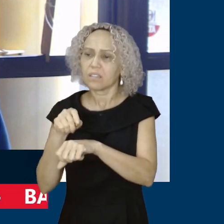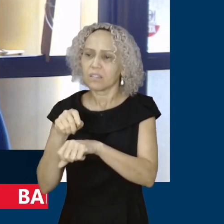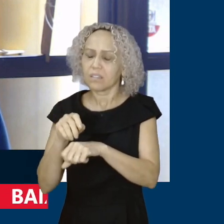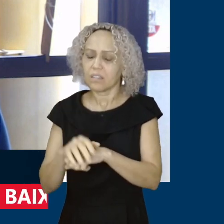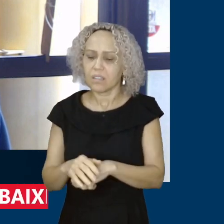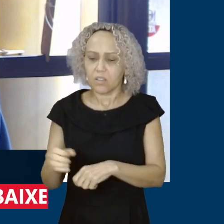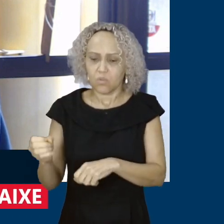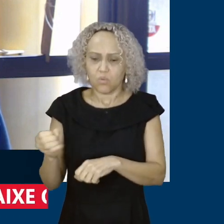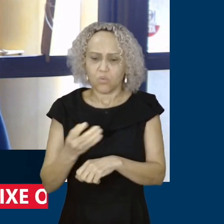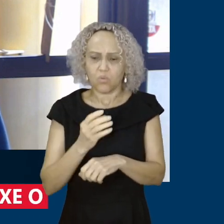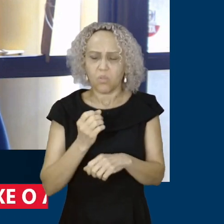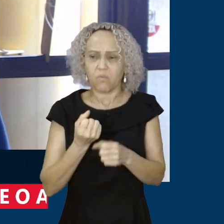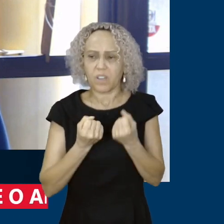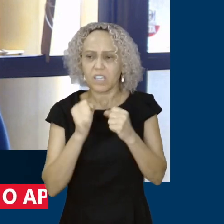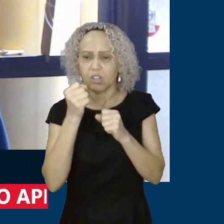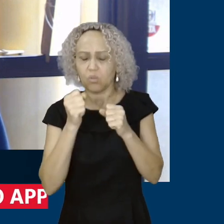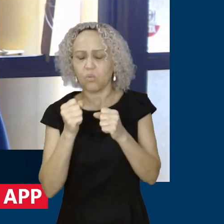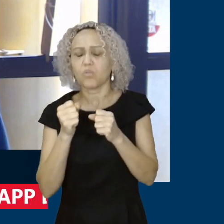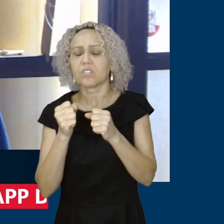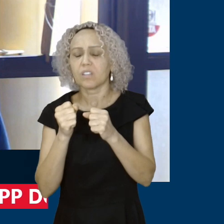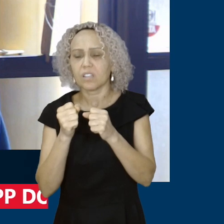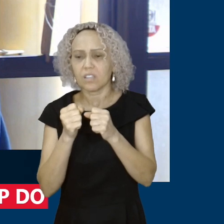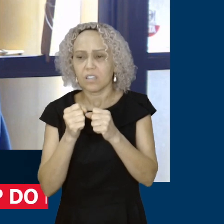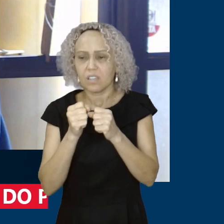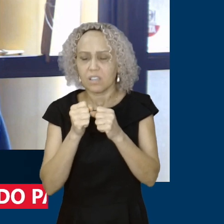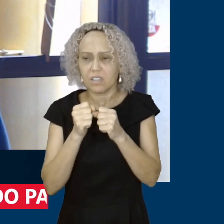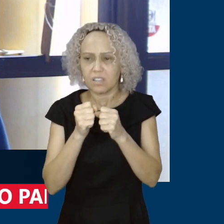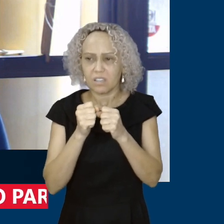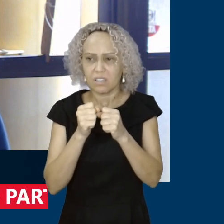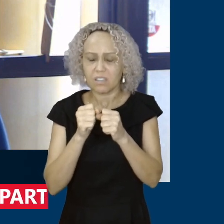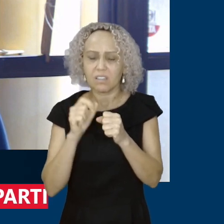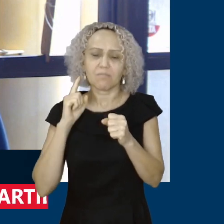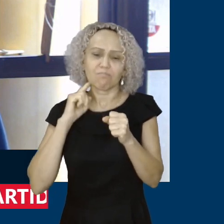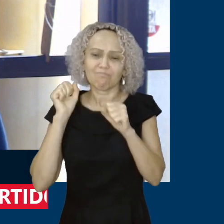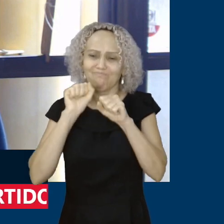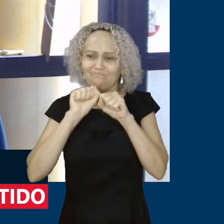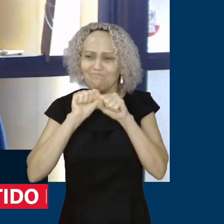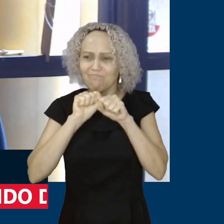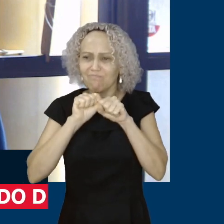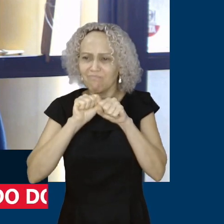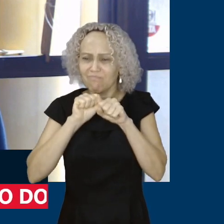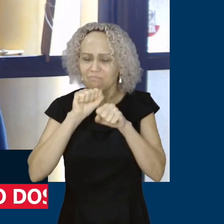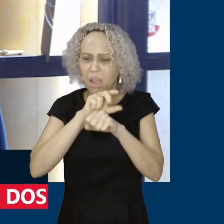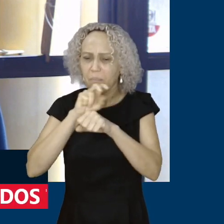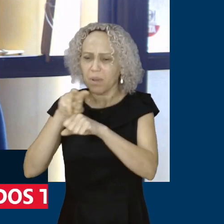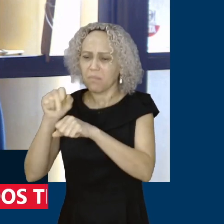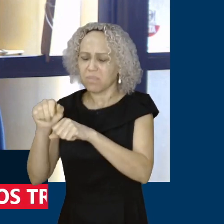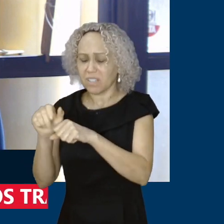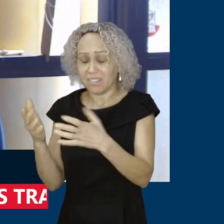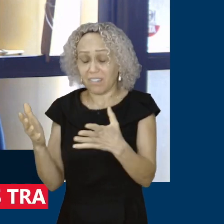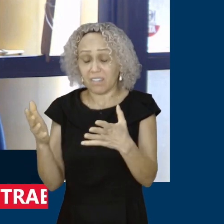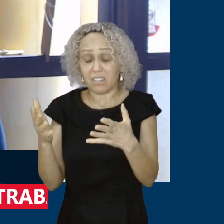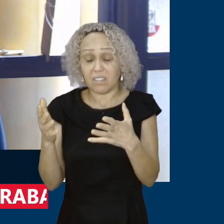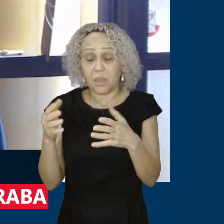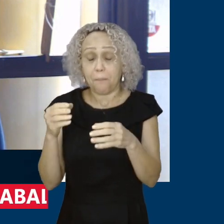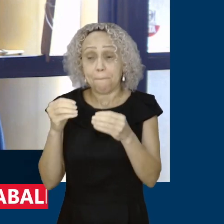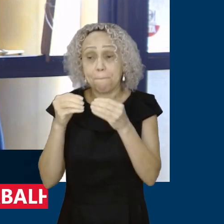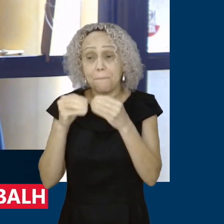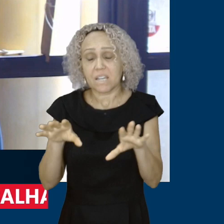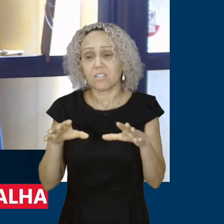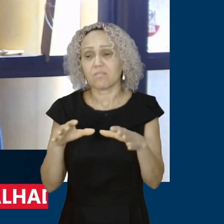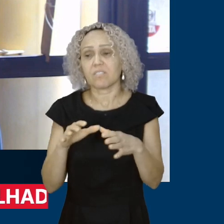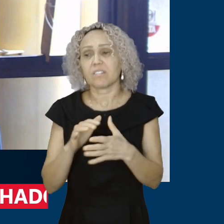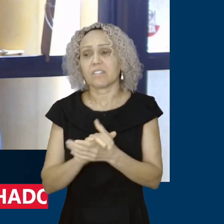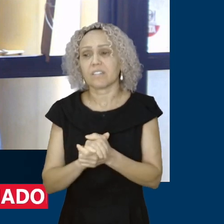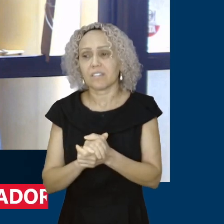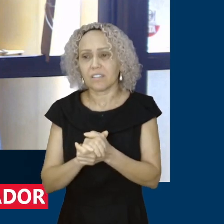de indústria de baixa emissão de gases de efeito estufa. Então, na medida em que o Brasil começa, o